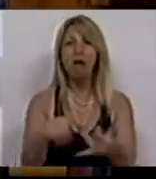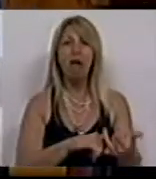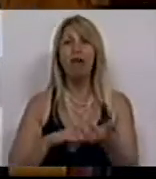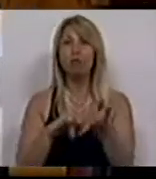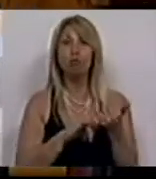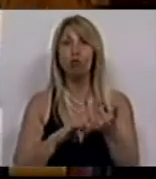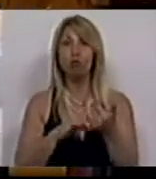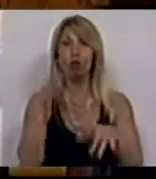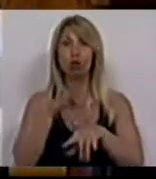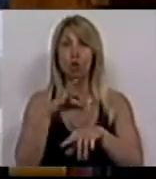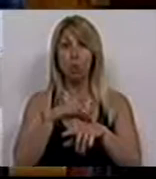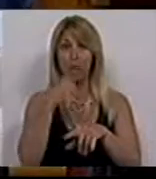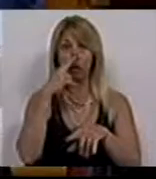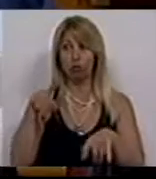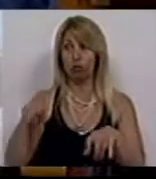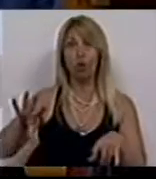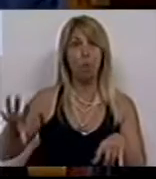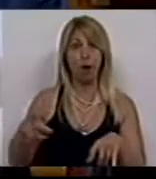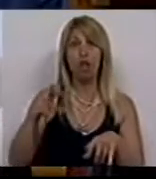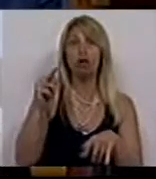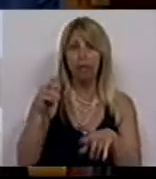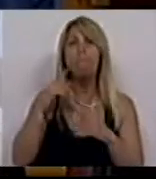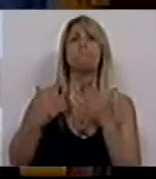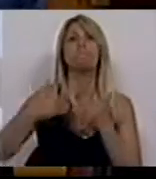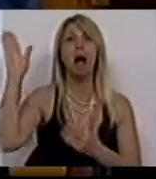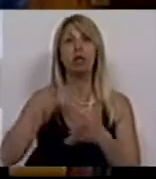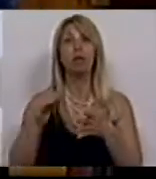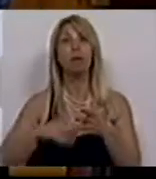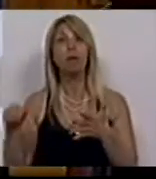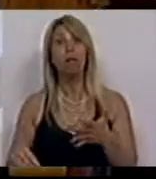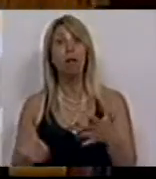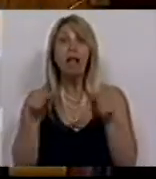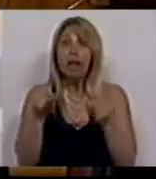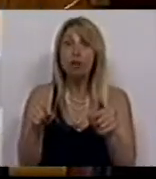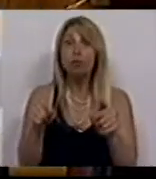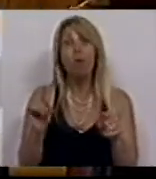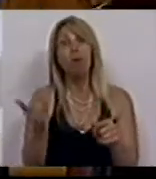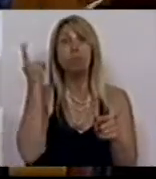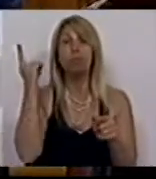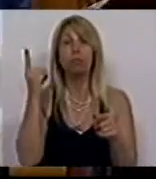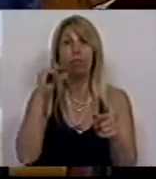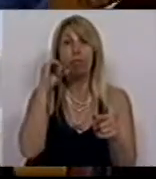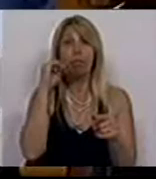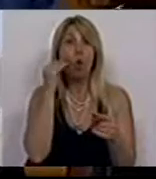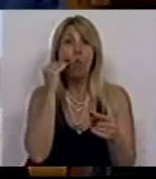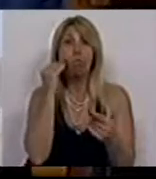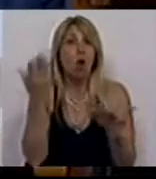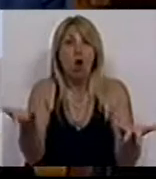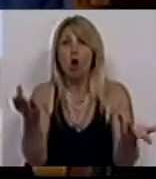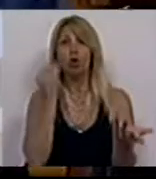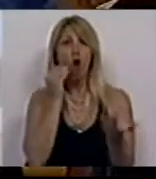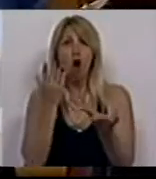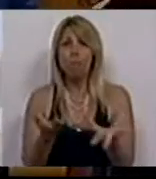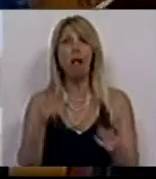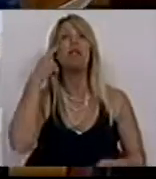nosso país. Isto deveria ser absolutamente normal, mas não é. Inúmeras situações